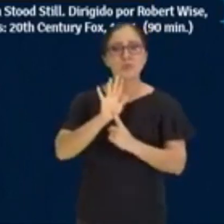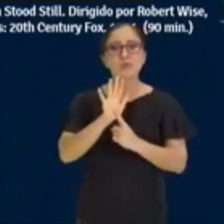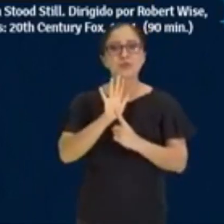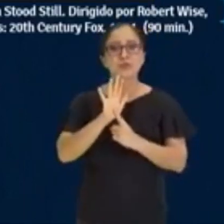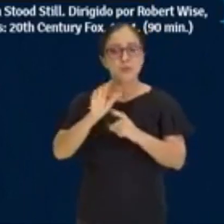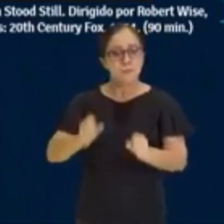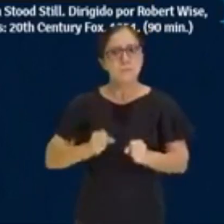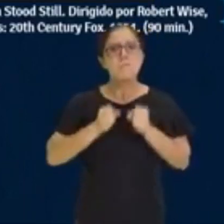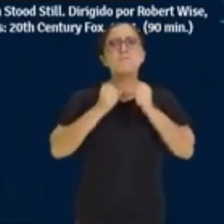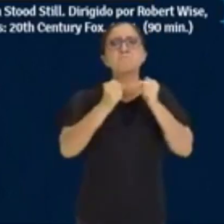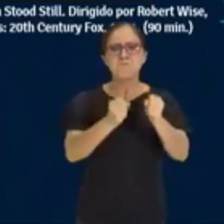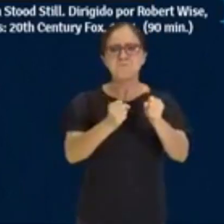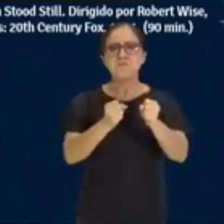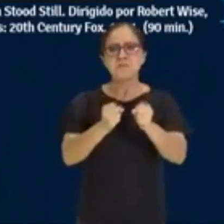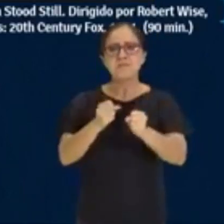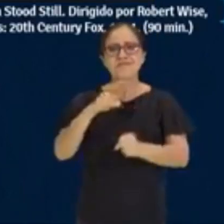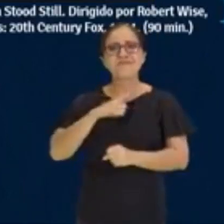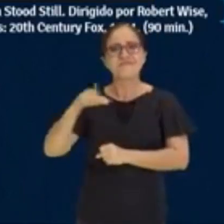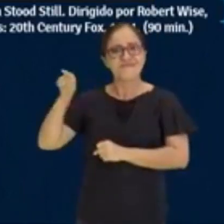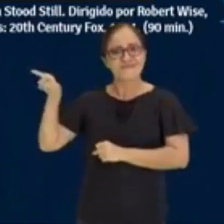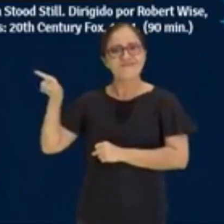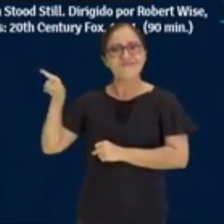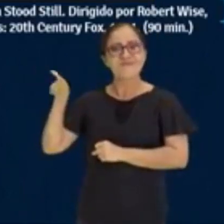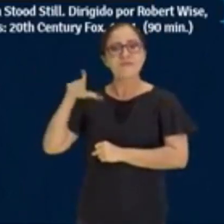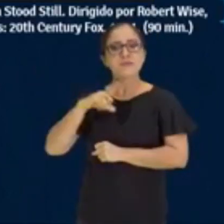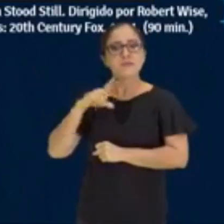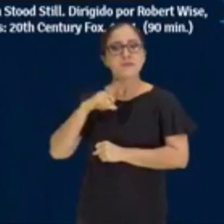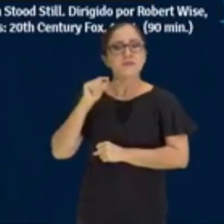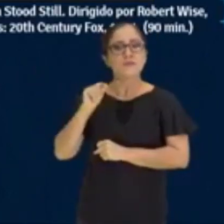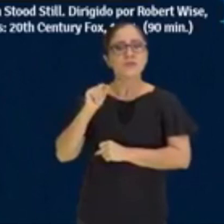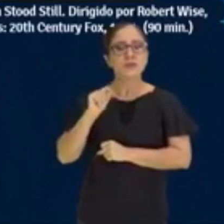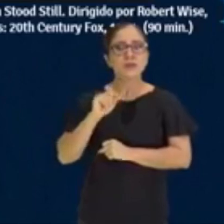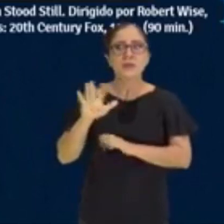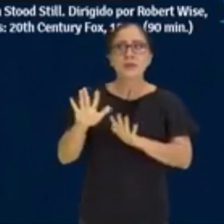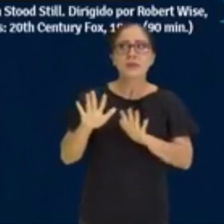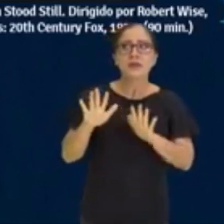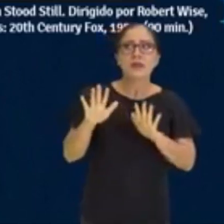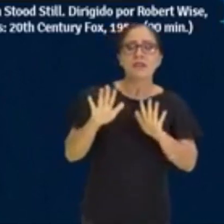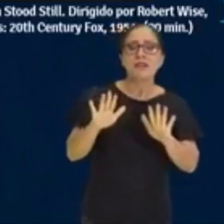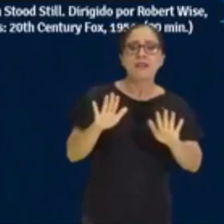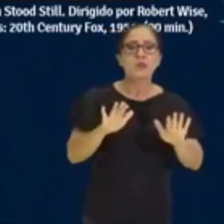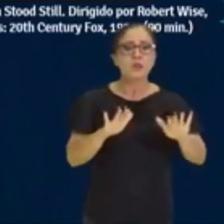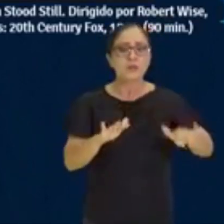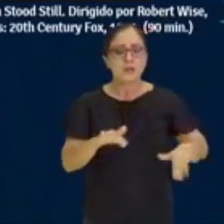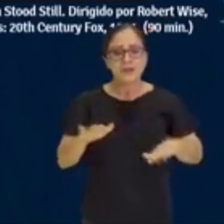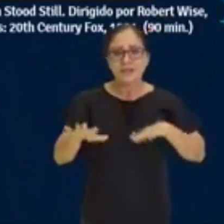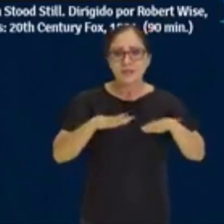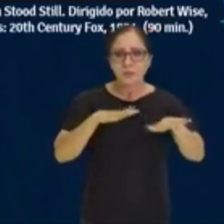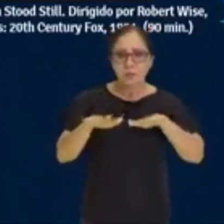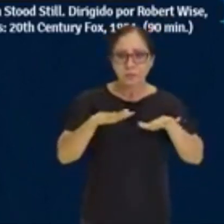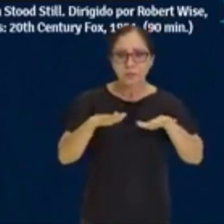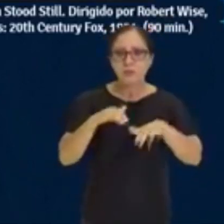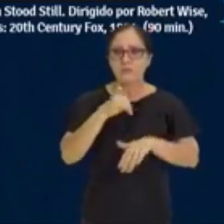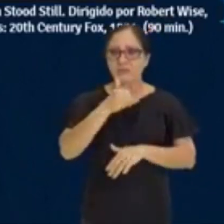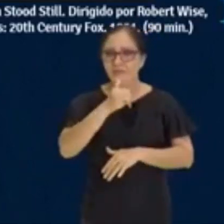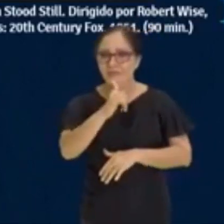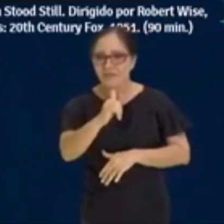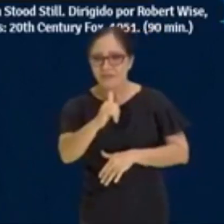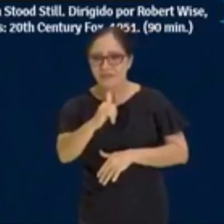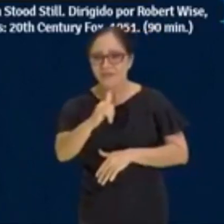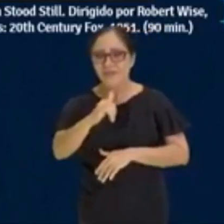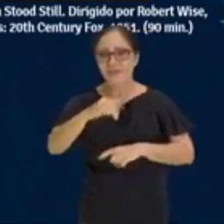que ele tinha que fazer com que todos os aparelhos elétricos da Terra parassem de